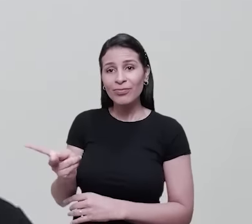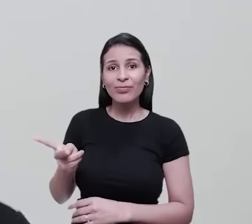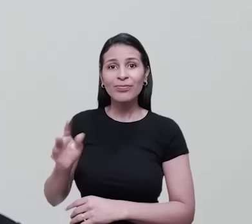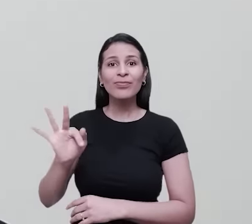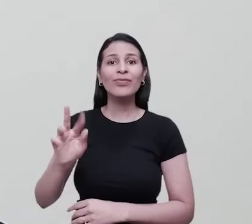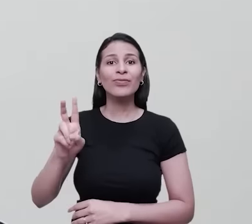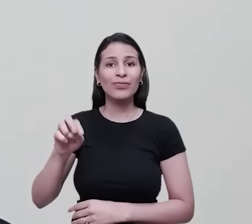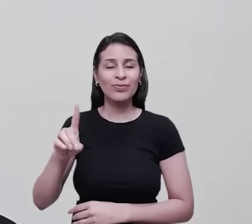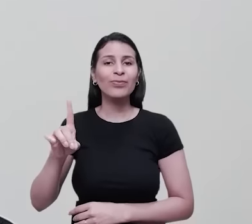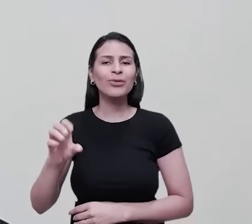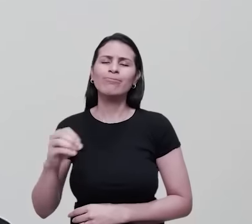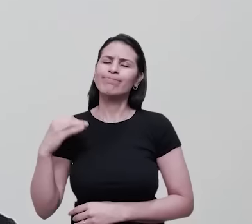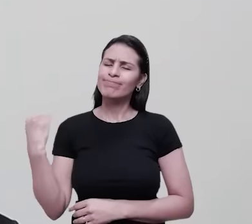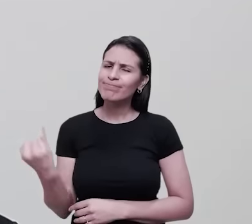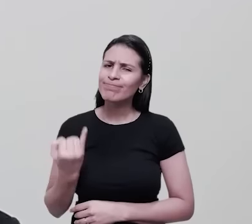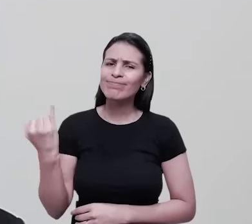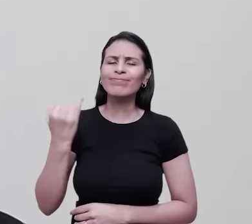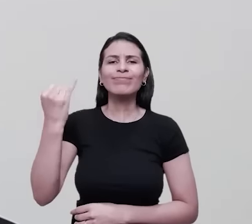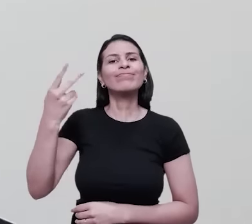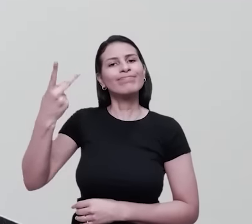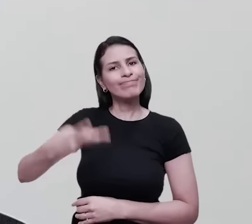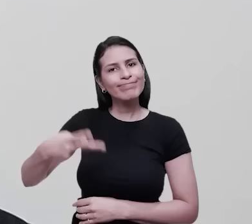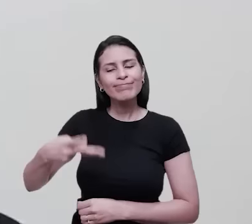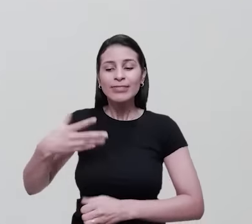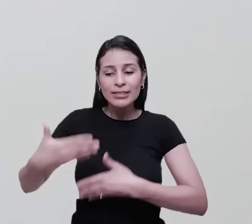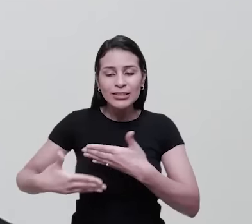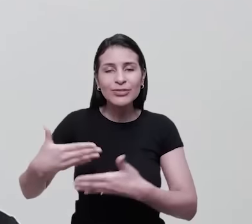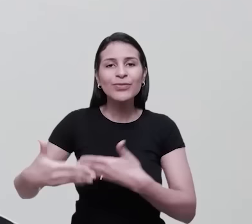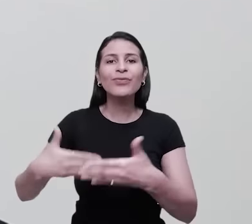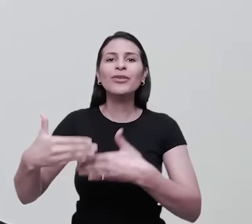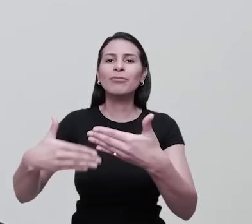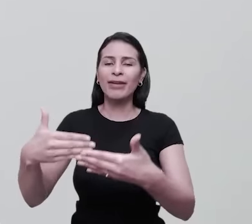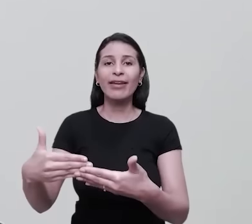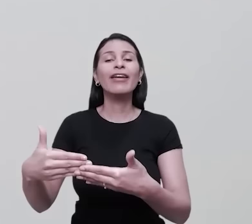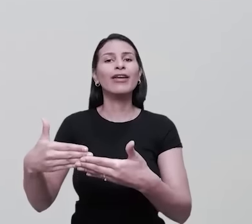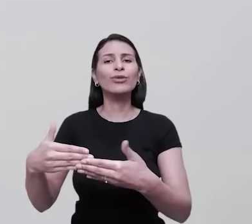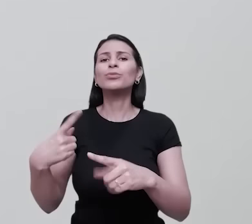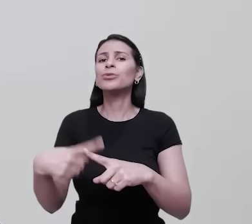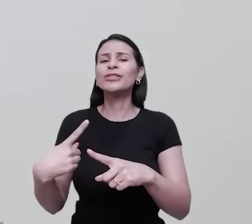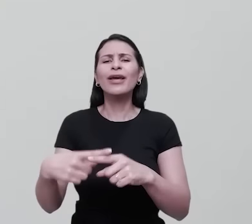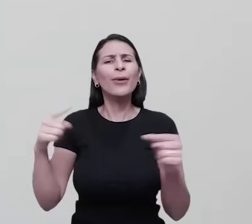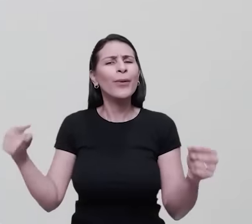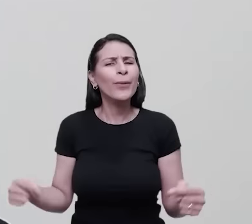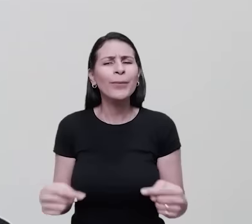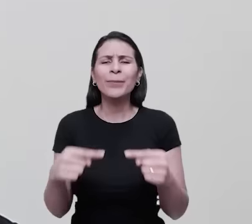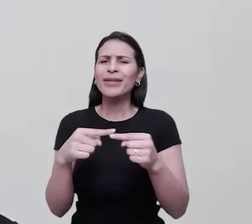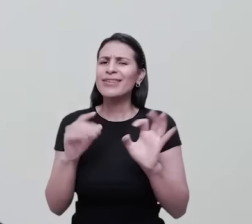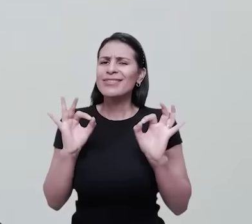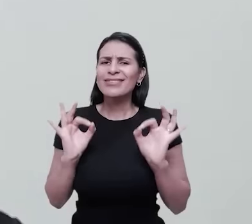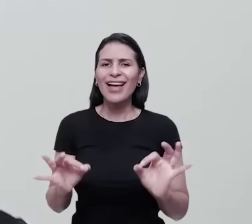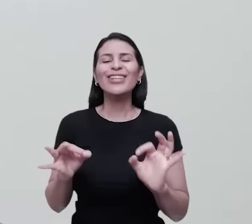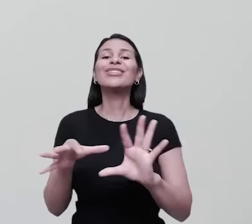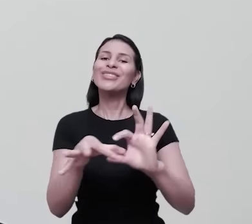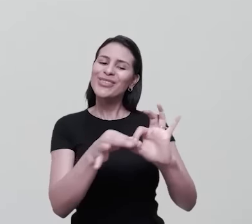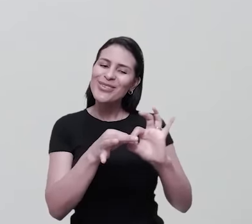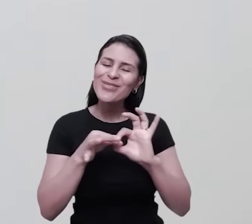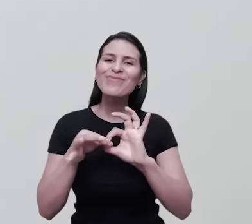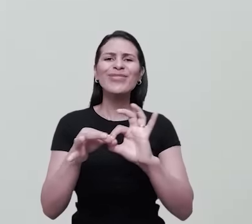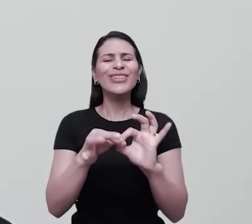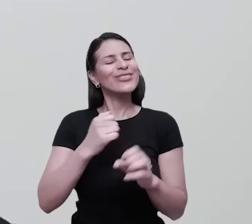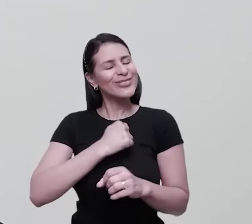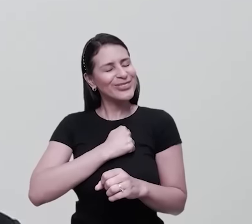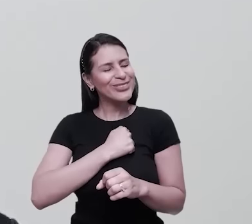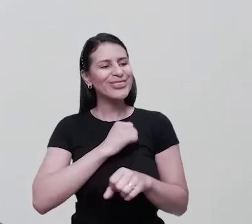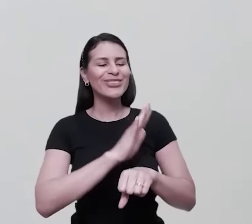no exterior são muito importantes para a caminhada da ISLB. Elas apontam para a comunhão e a solidariedade que